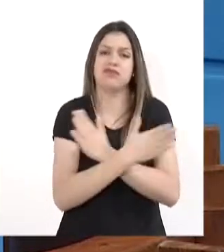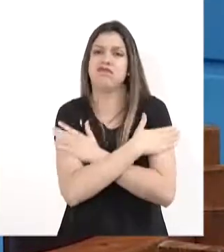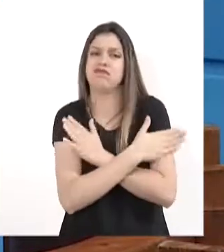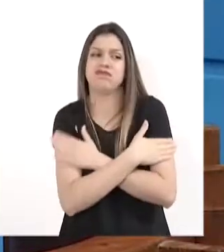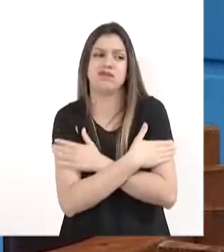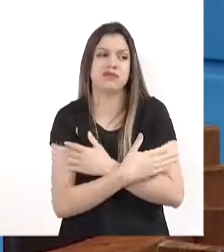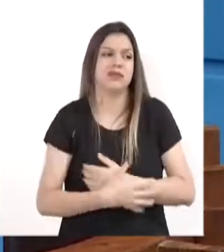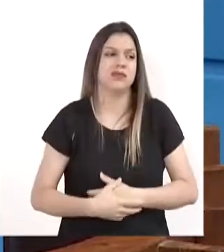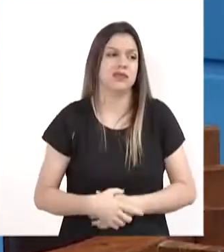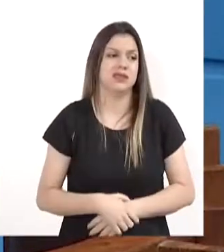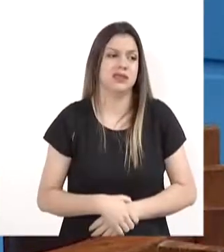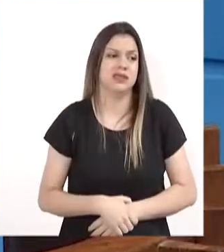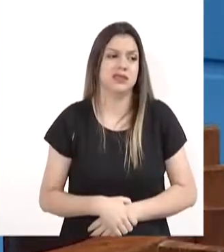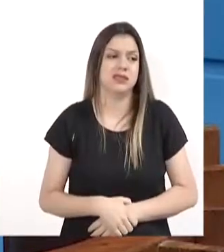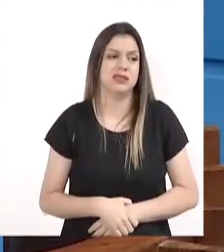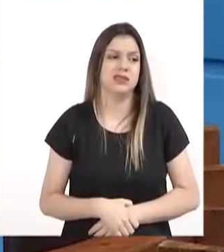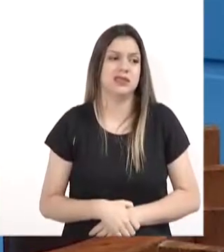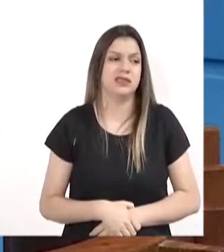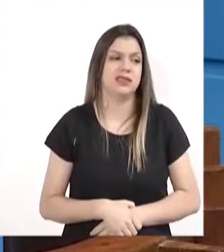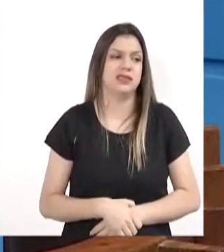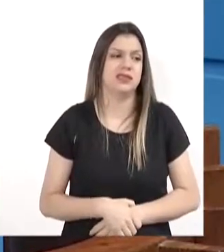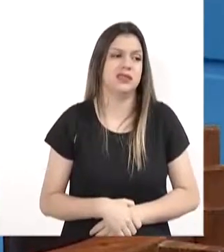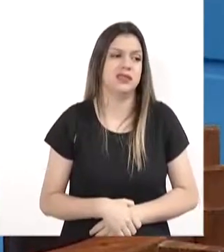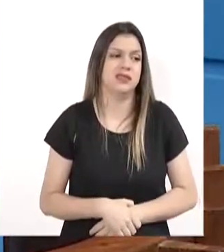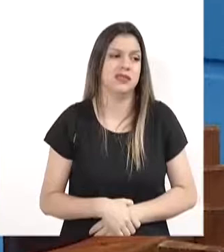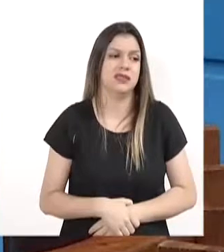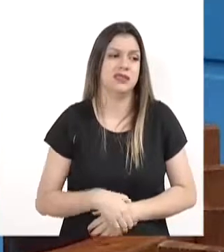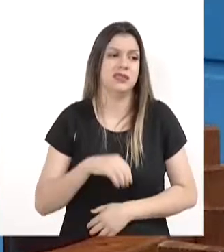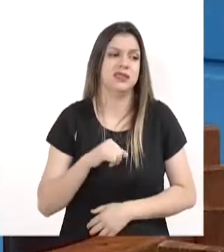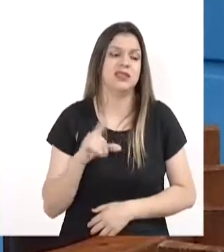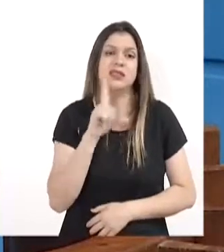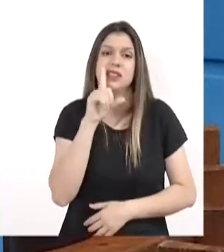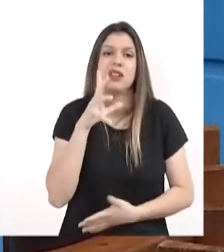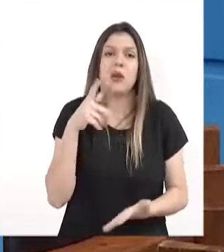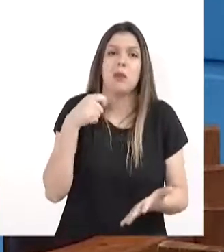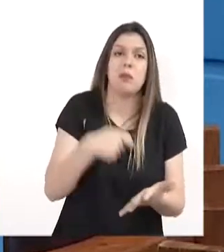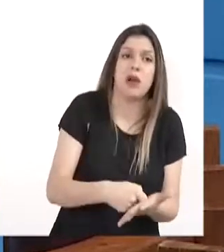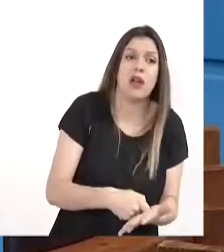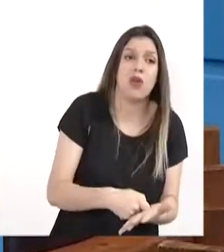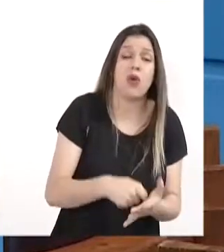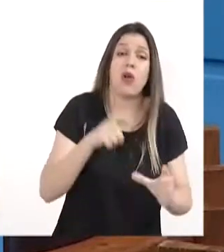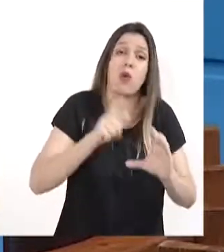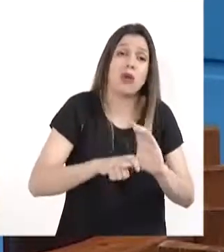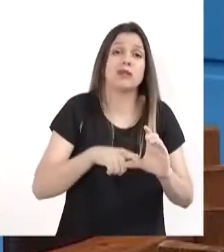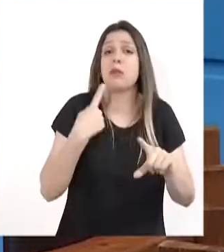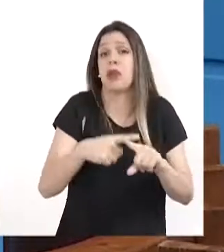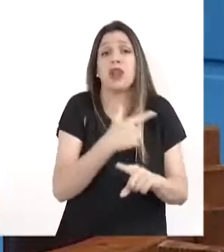de hipossuficiência reconhecida, porque ele não pagou a conta, que ele não tem dinheiro.